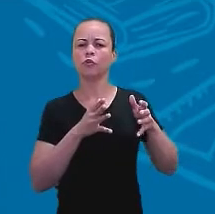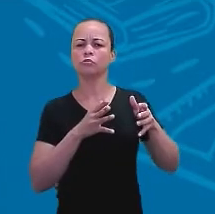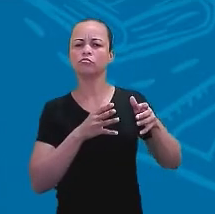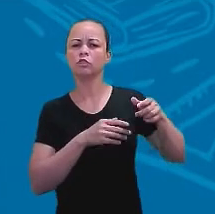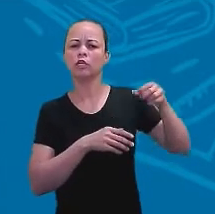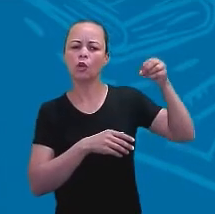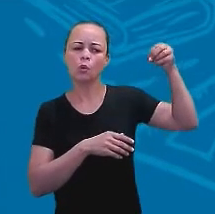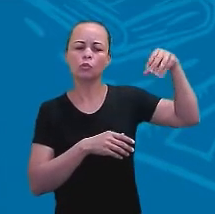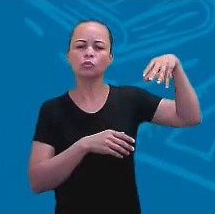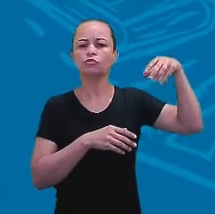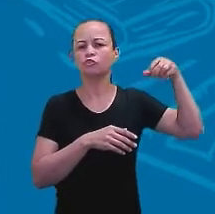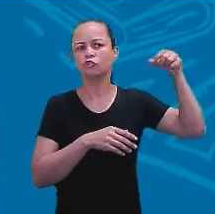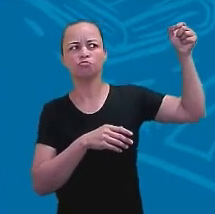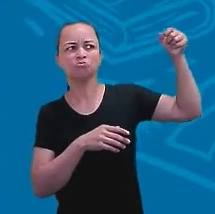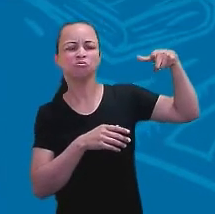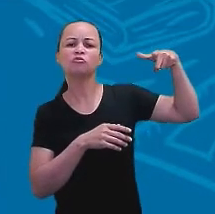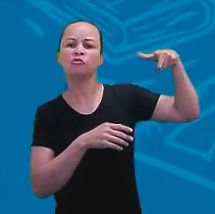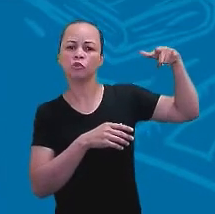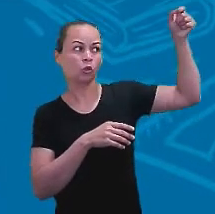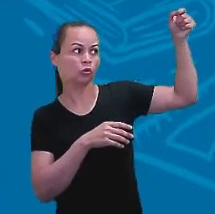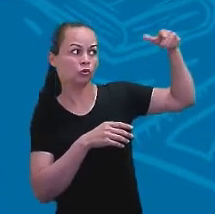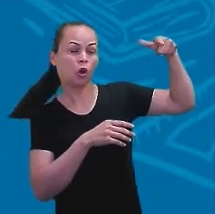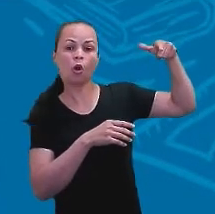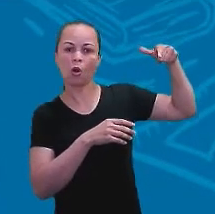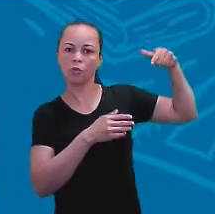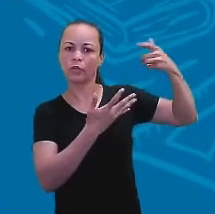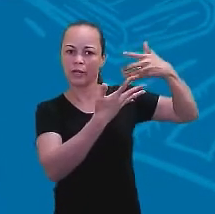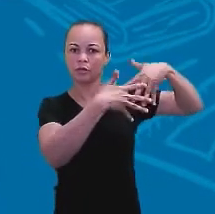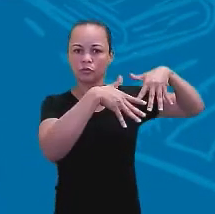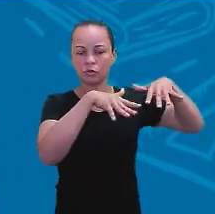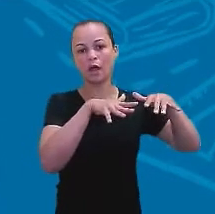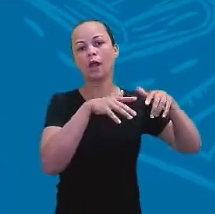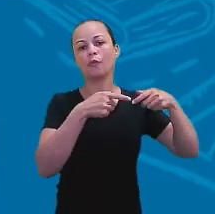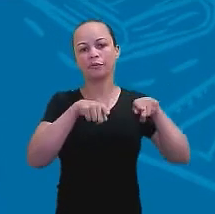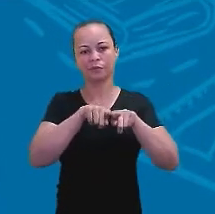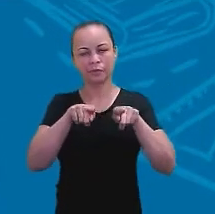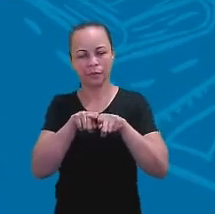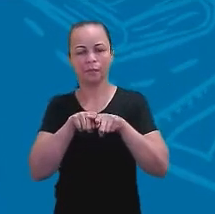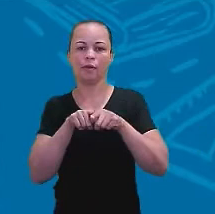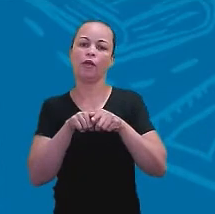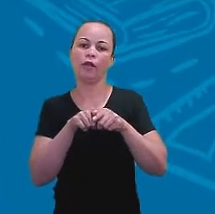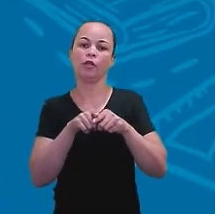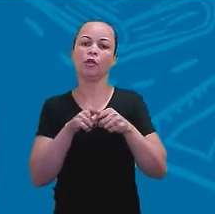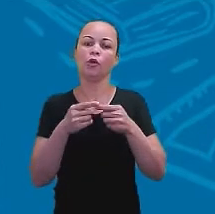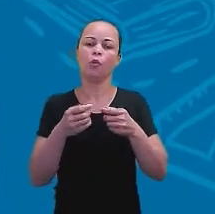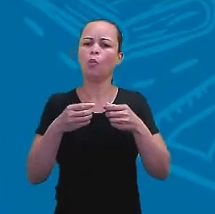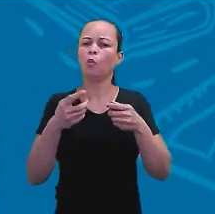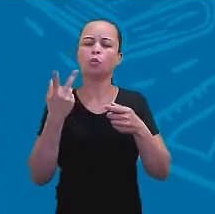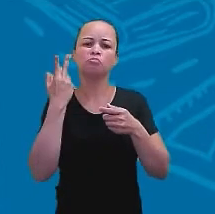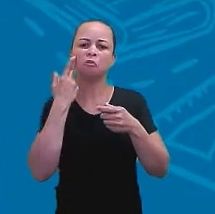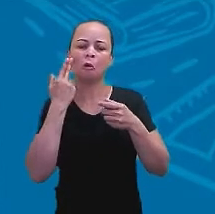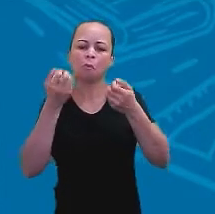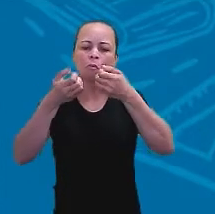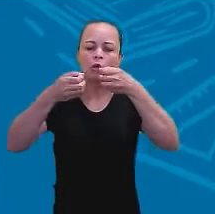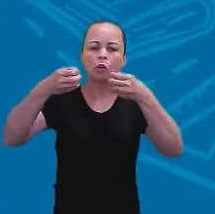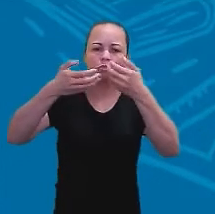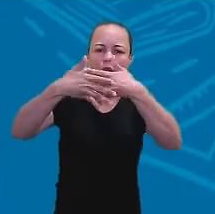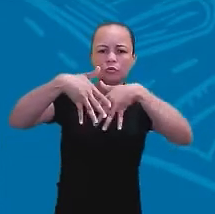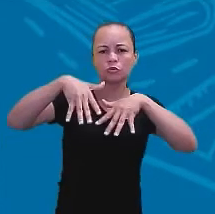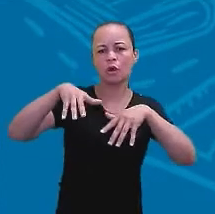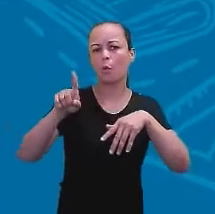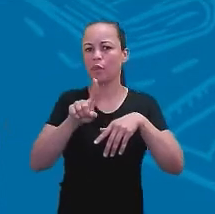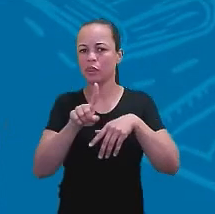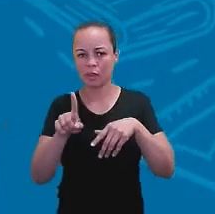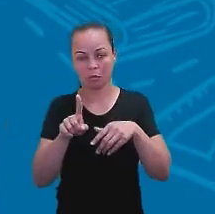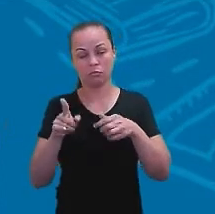luz natural das fontes de iluminação artificial e também iremos reconhecer a